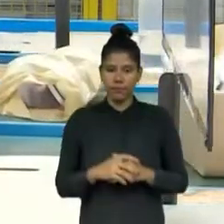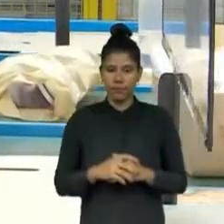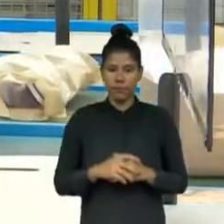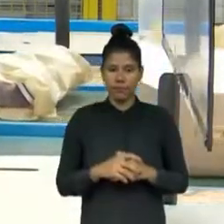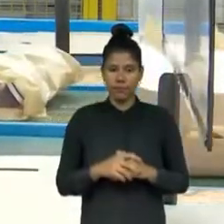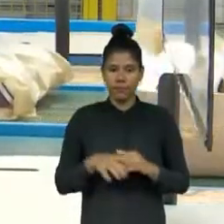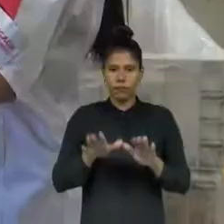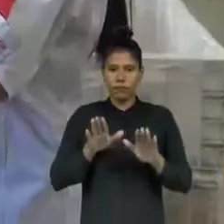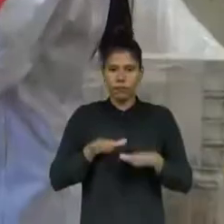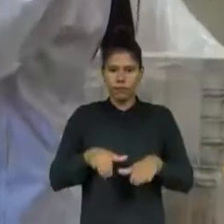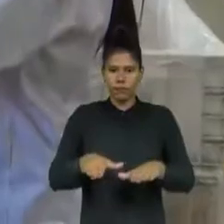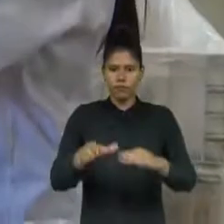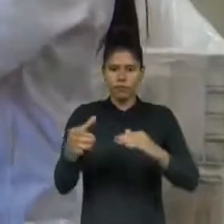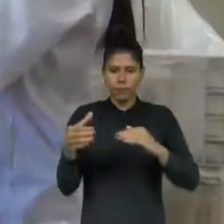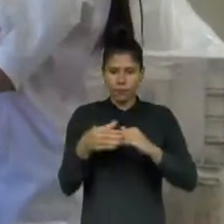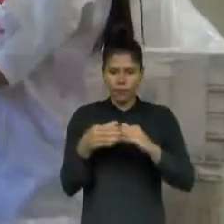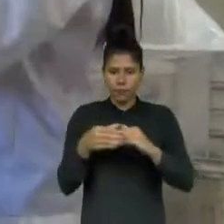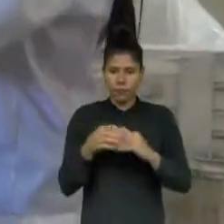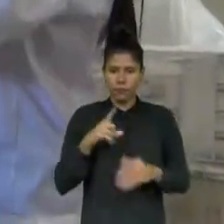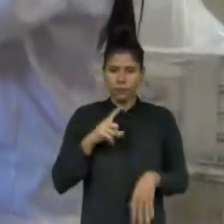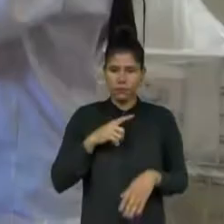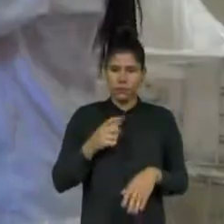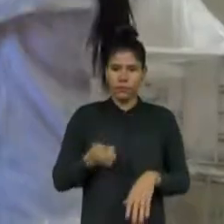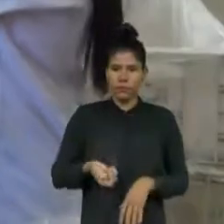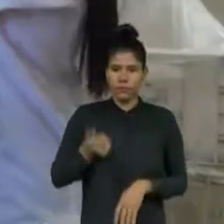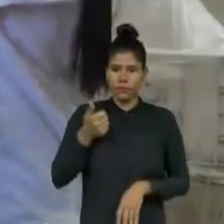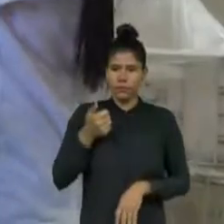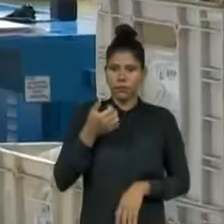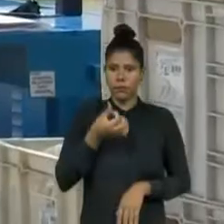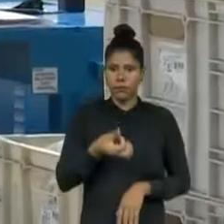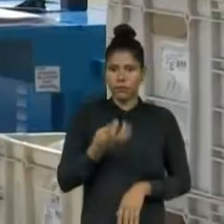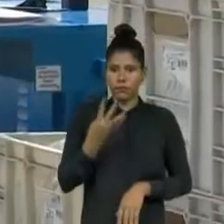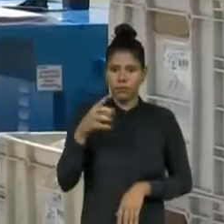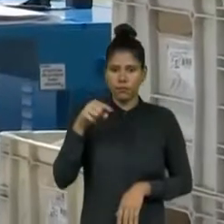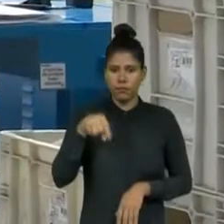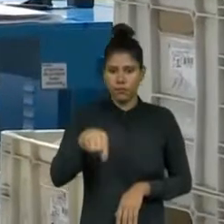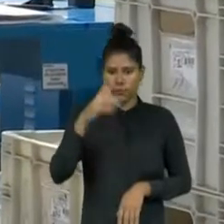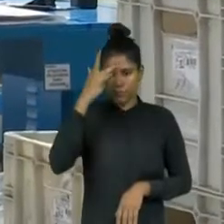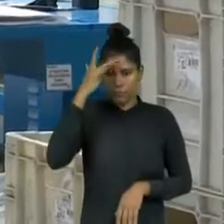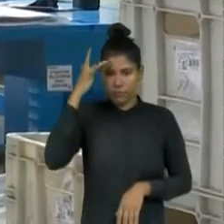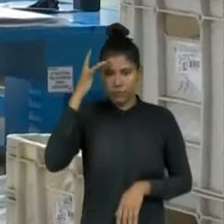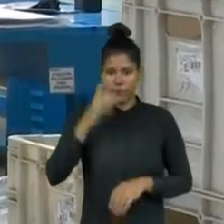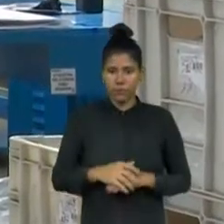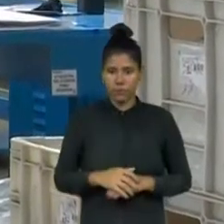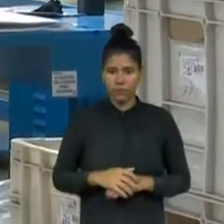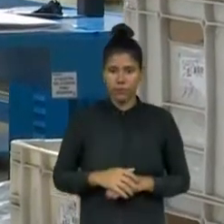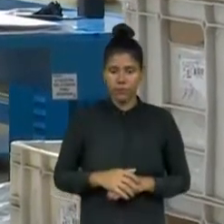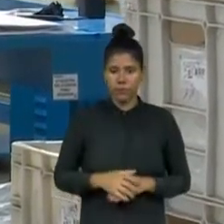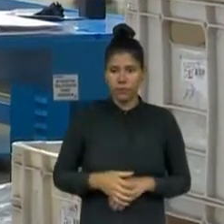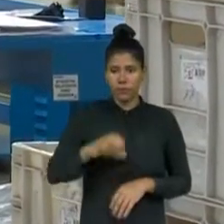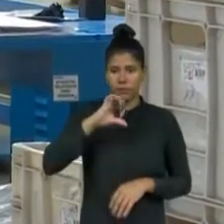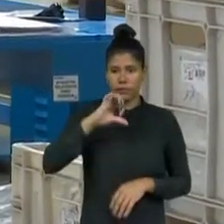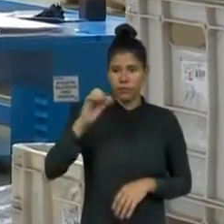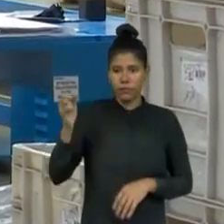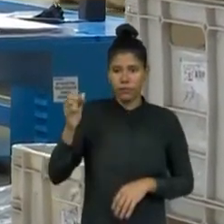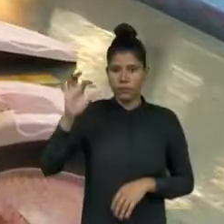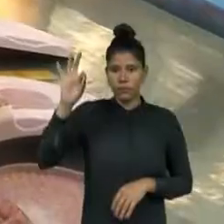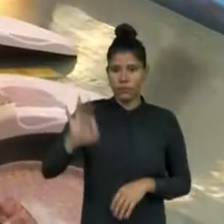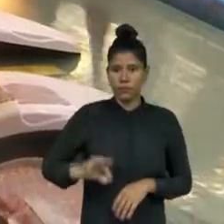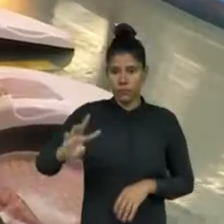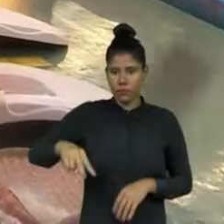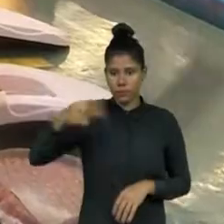cearenses, são quase 64 mil pessoas empregadas, 9% a mais do que no mesmo período de